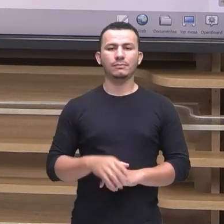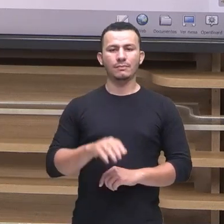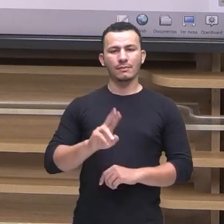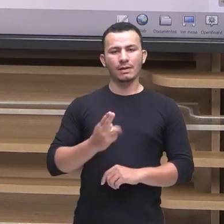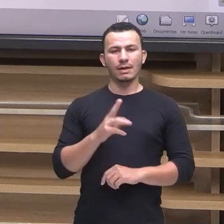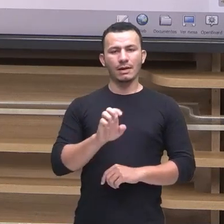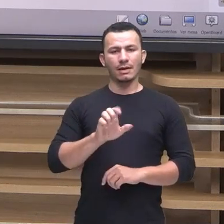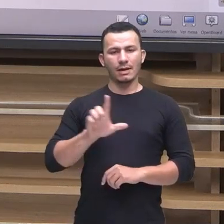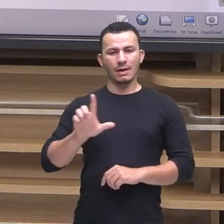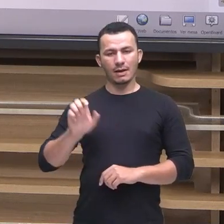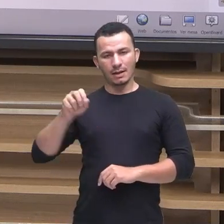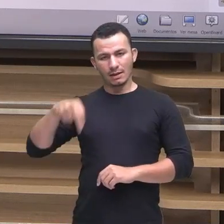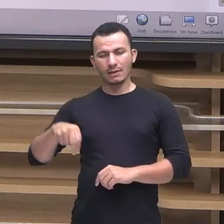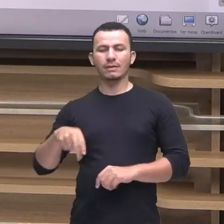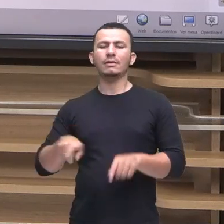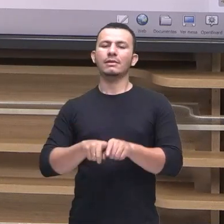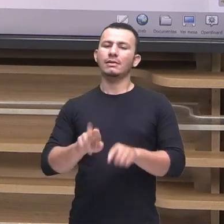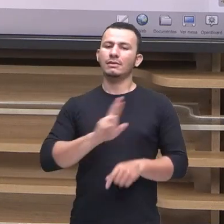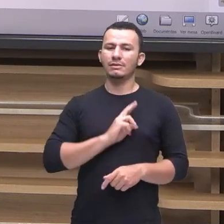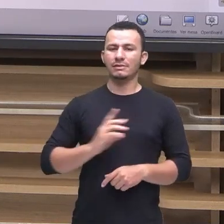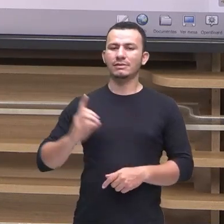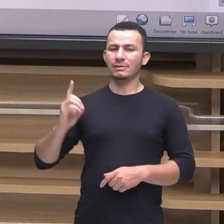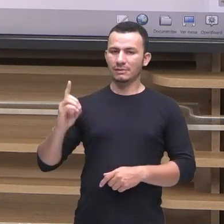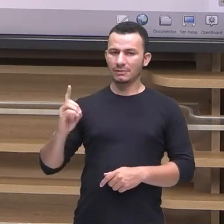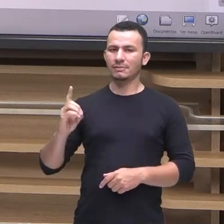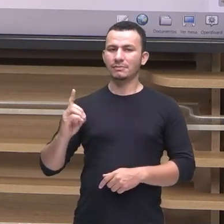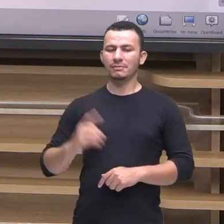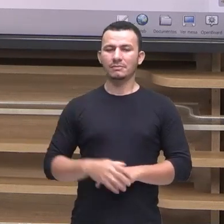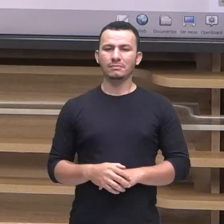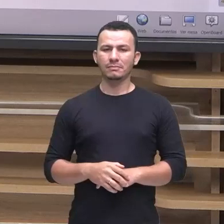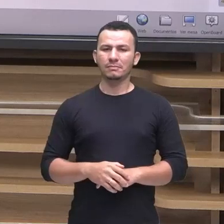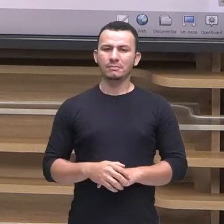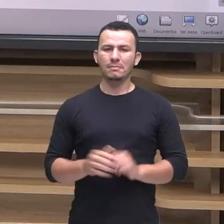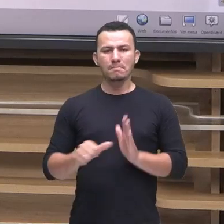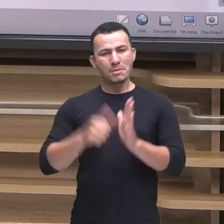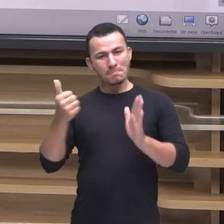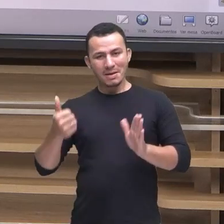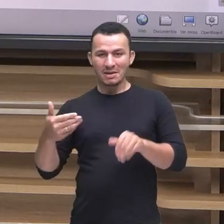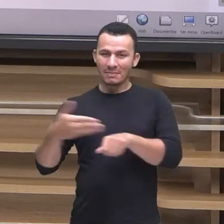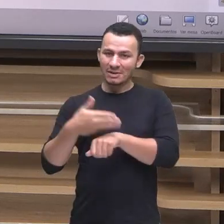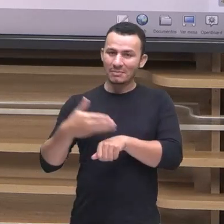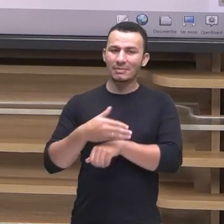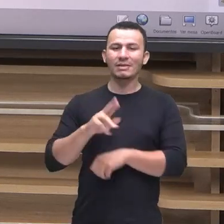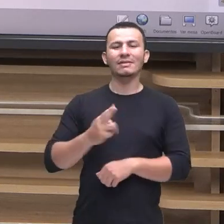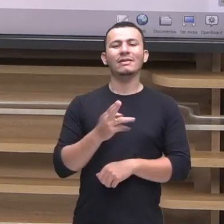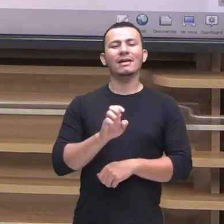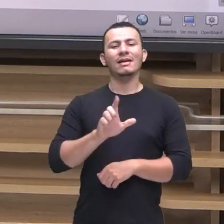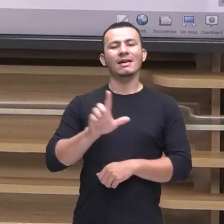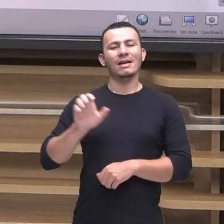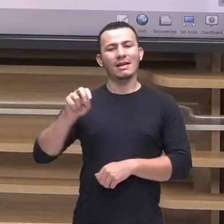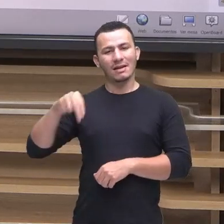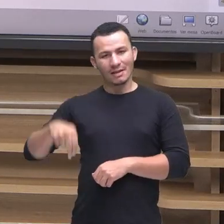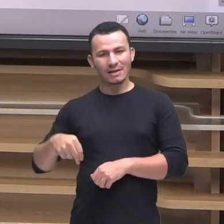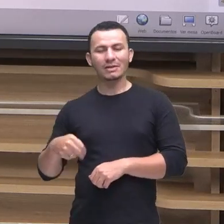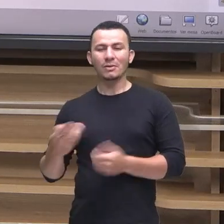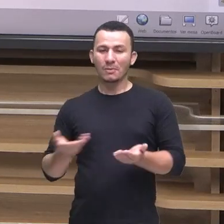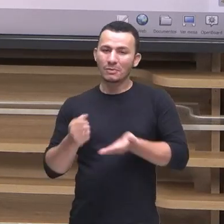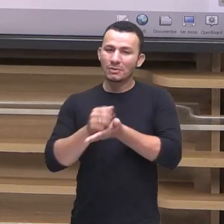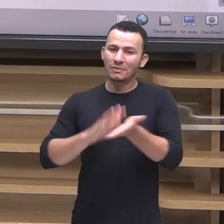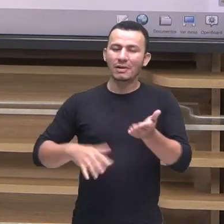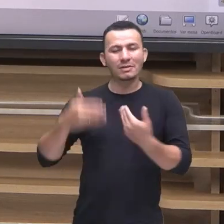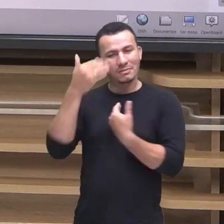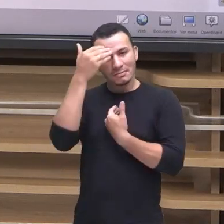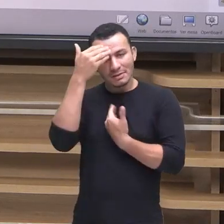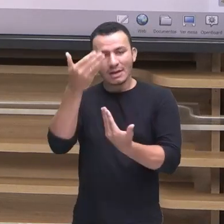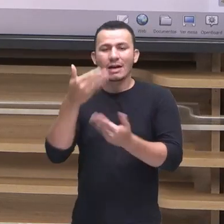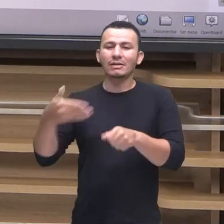Ellen escolheu a letra D. Olha aí, a Ellen, eu acho que é a primeira vez que eu estou vendo aqui participando, né, no nosso Praticando. Muito obrigado,